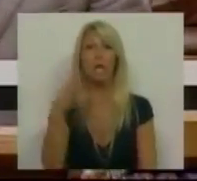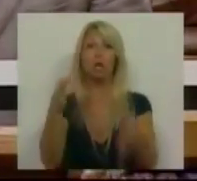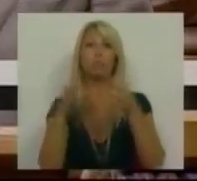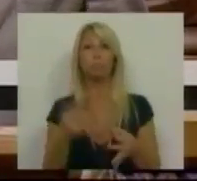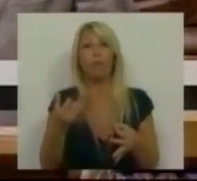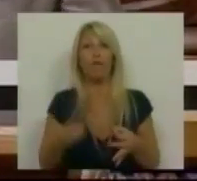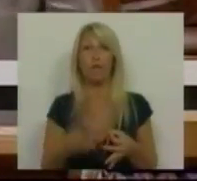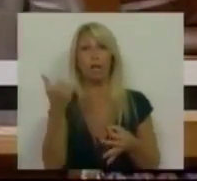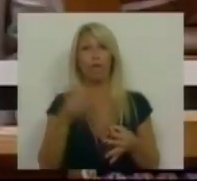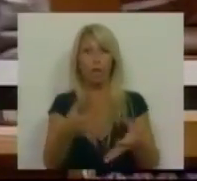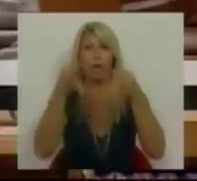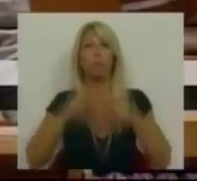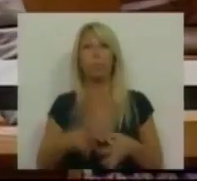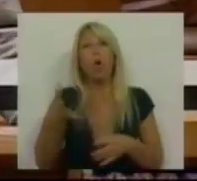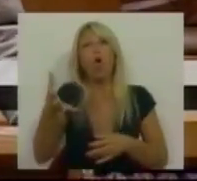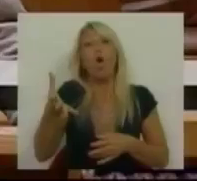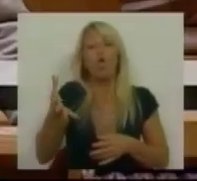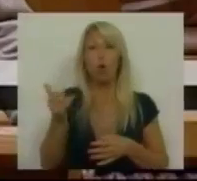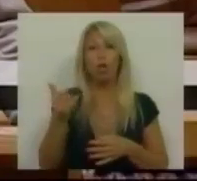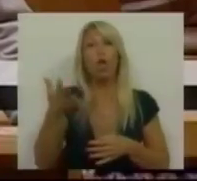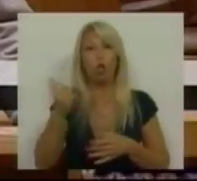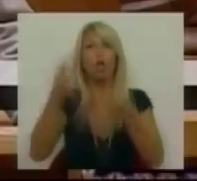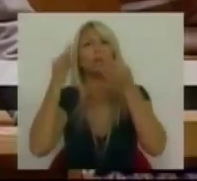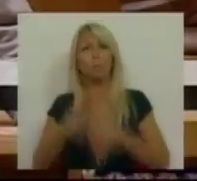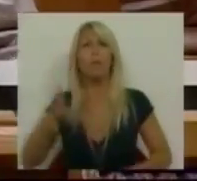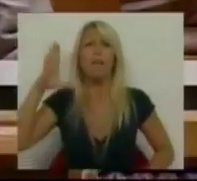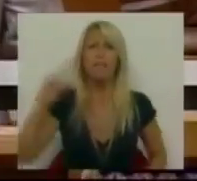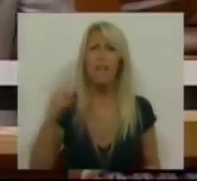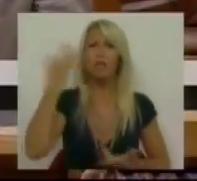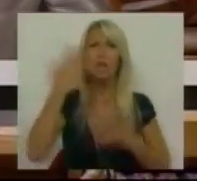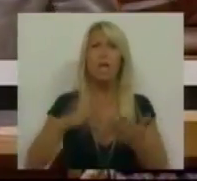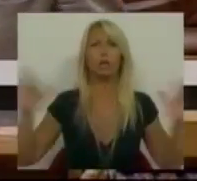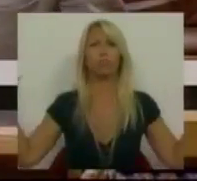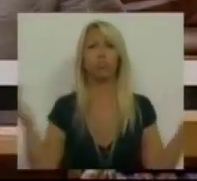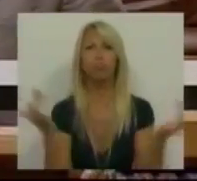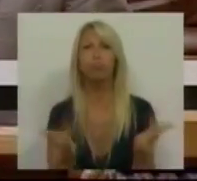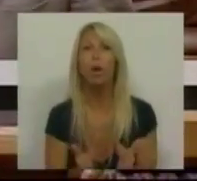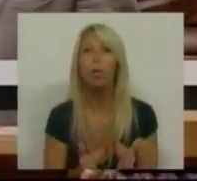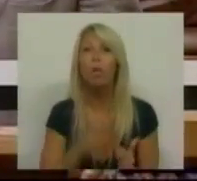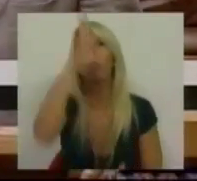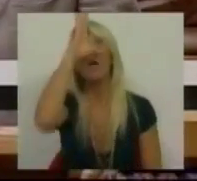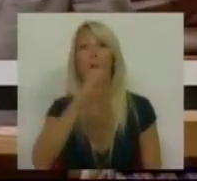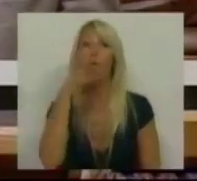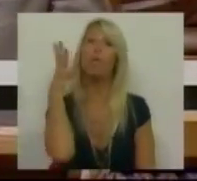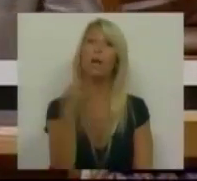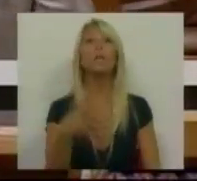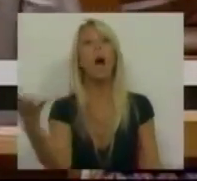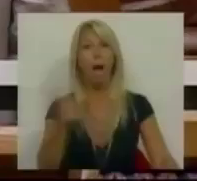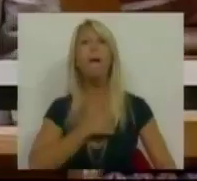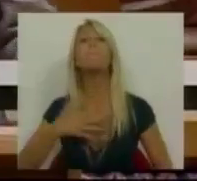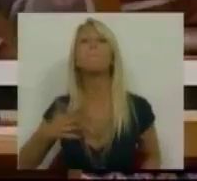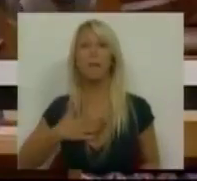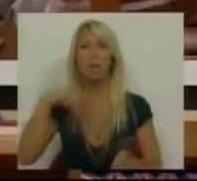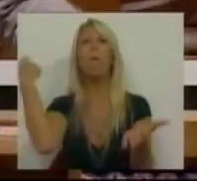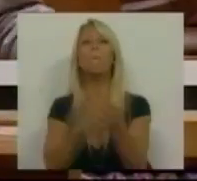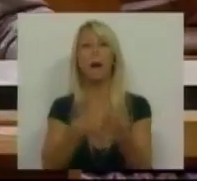para 12 e de 12 passou para 10. Por 3 vezes o Governo cortou dizendo que eram os patrões quem iria agora pagar a